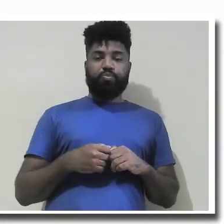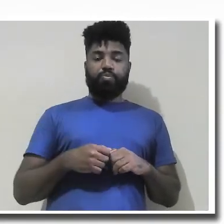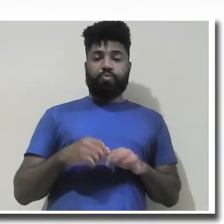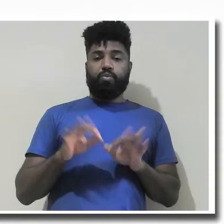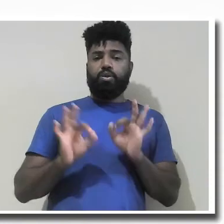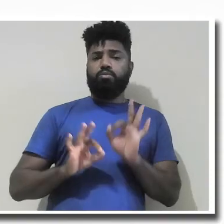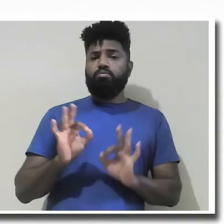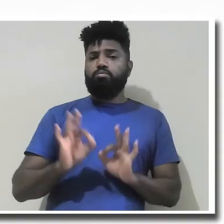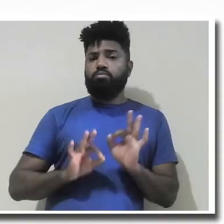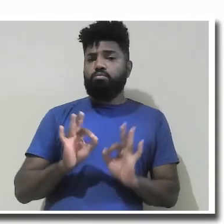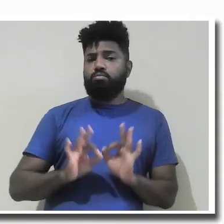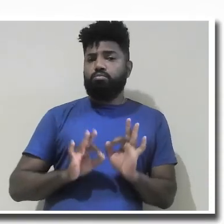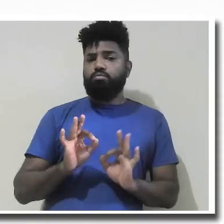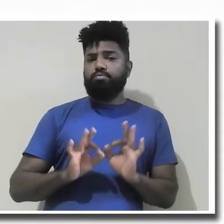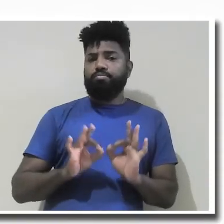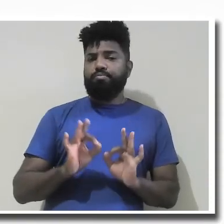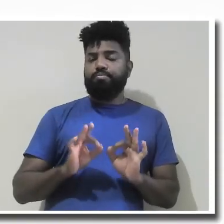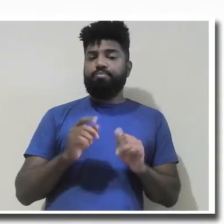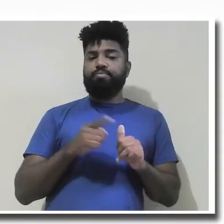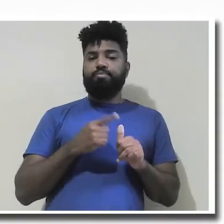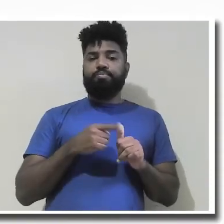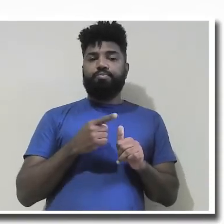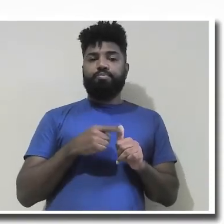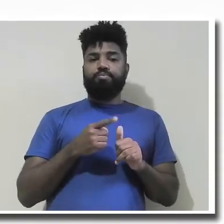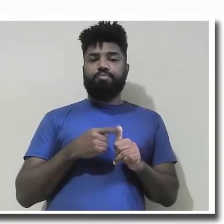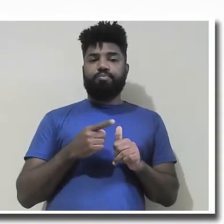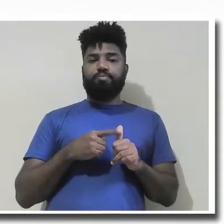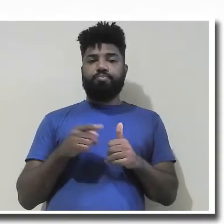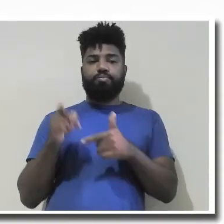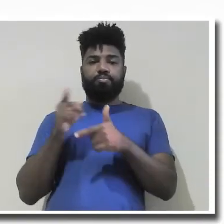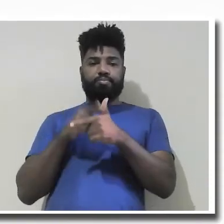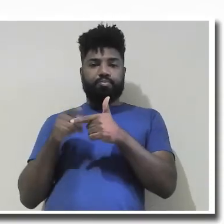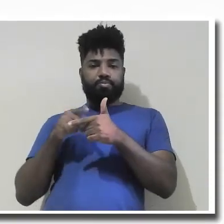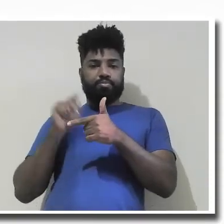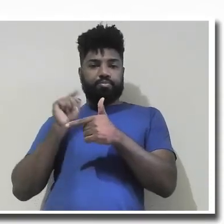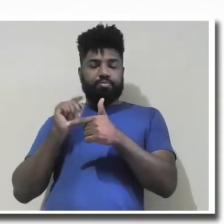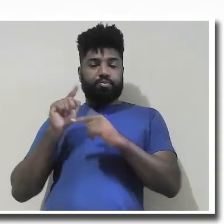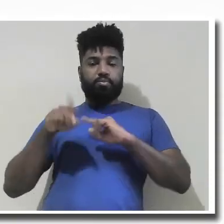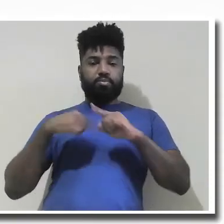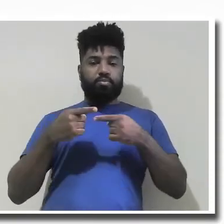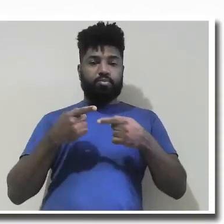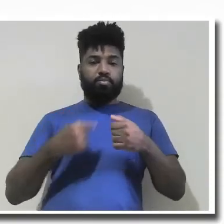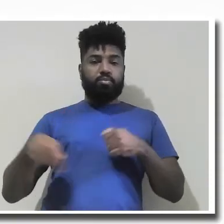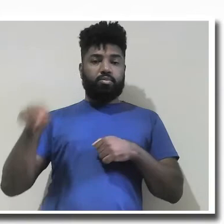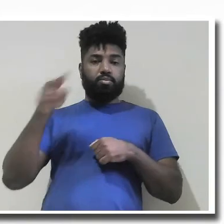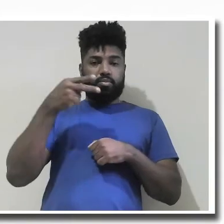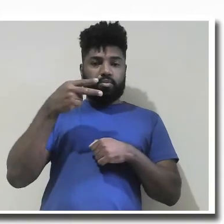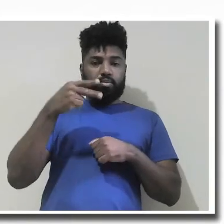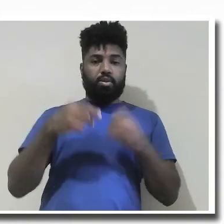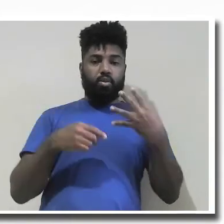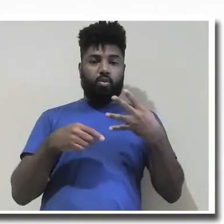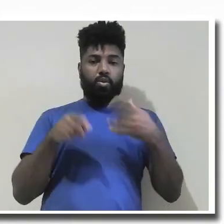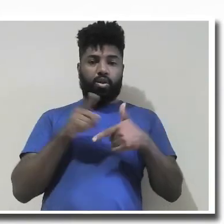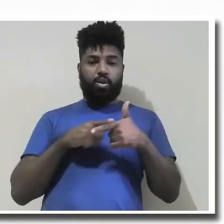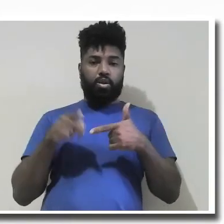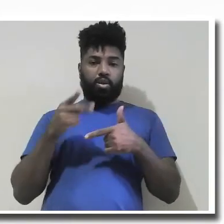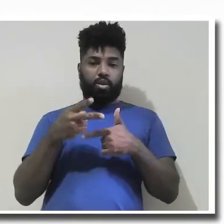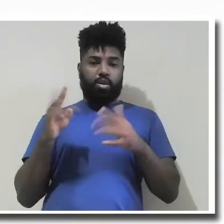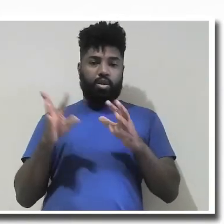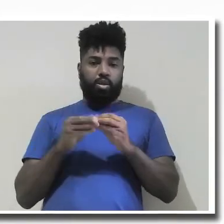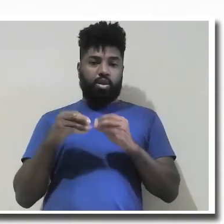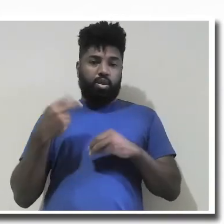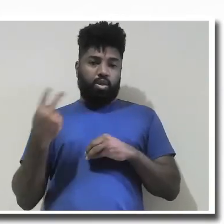Resolvendo primeiro o quociente e depois o quadrado, 4 dividido por 2, 2